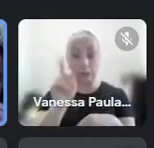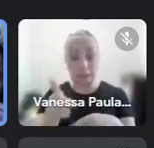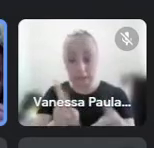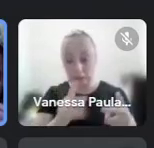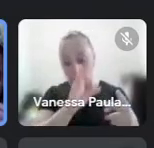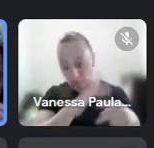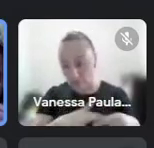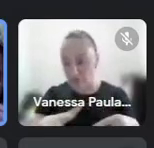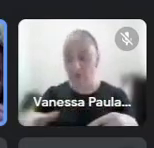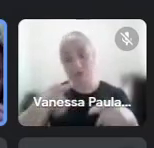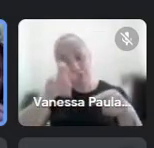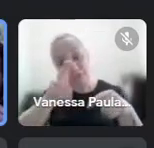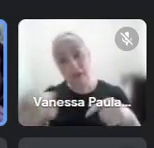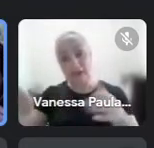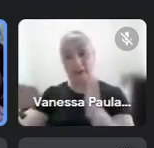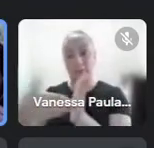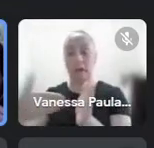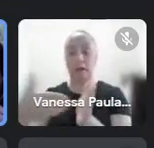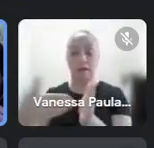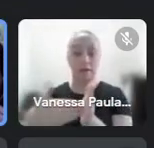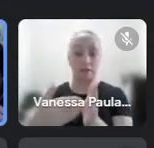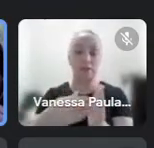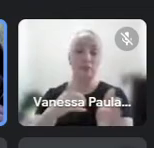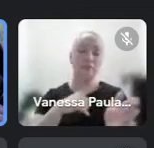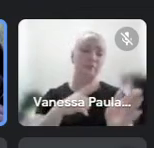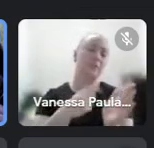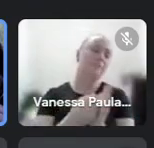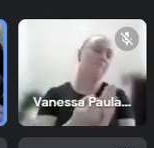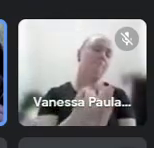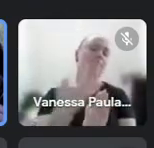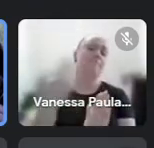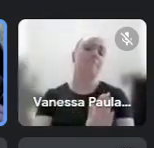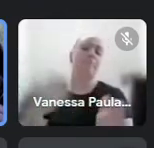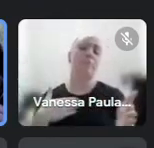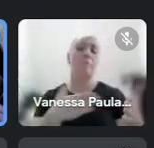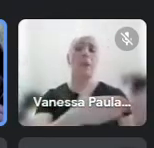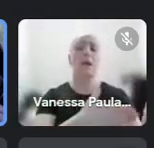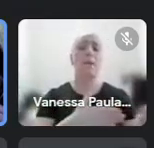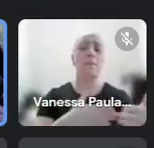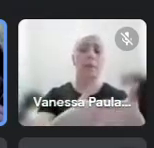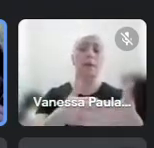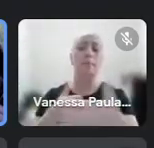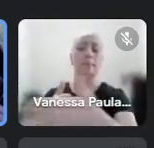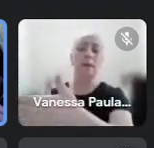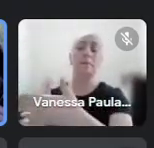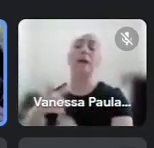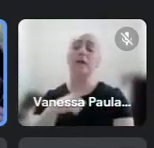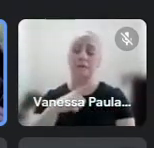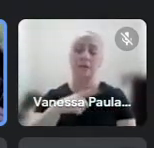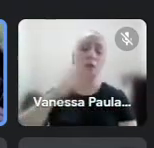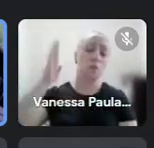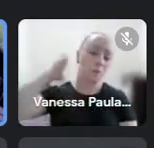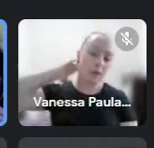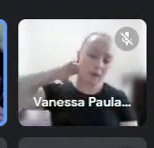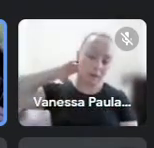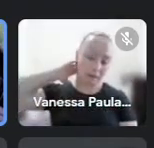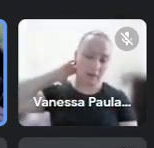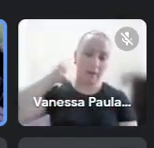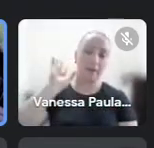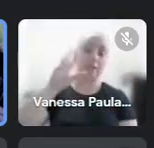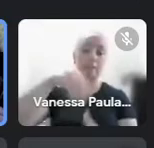barragens. Então, são dezenas de barragens que existem no estado do Pará. E dentro do